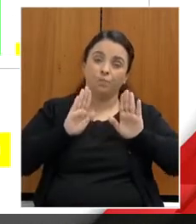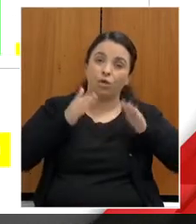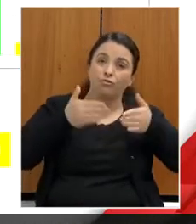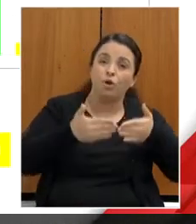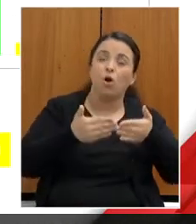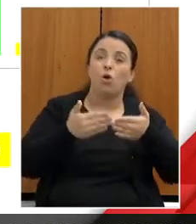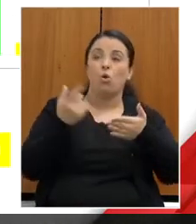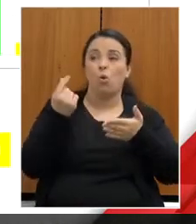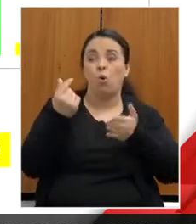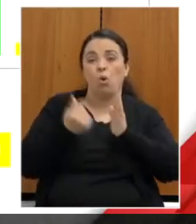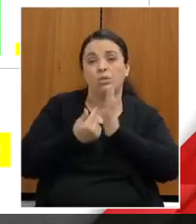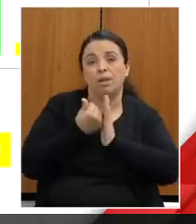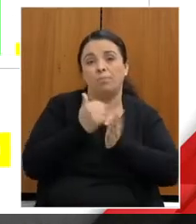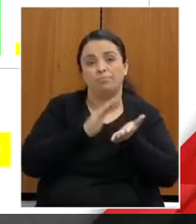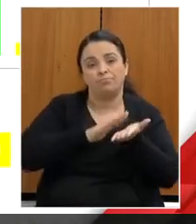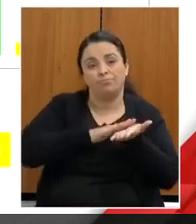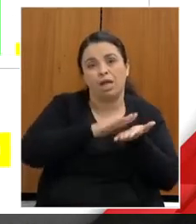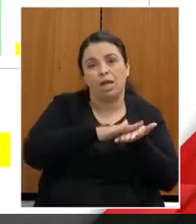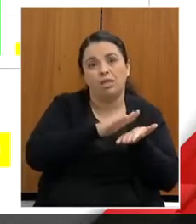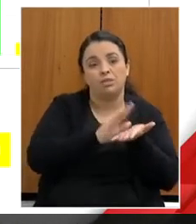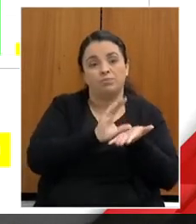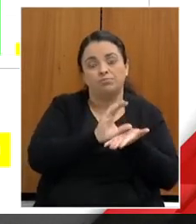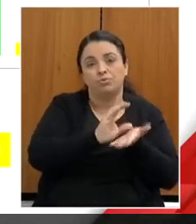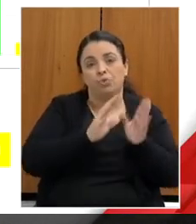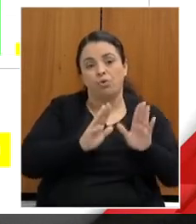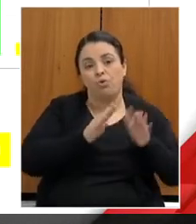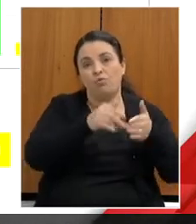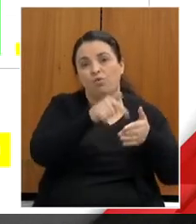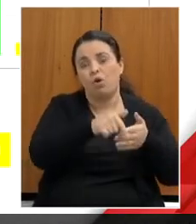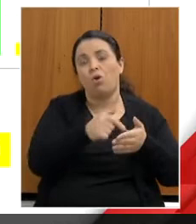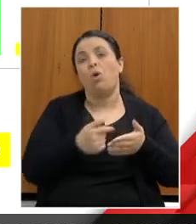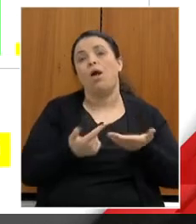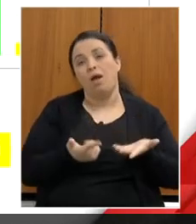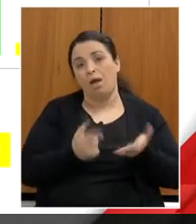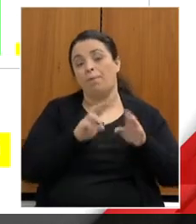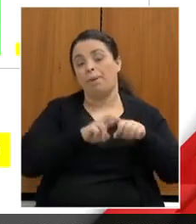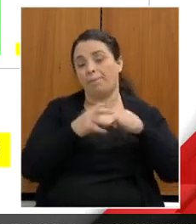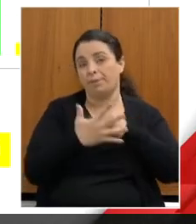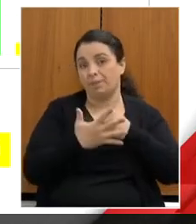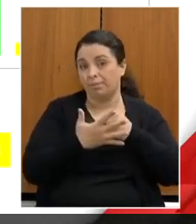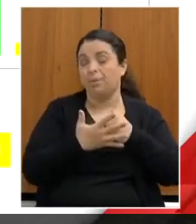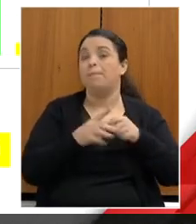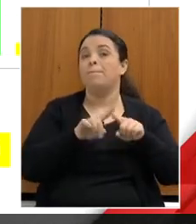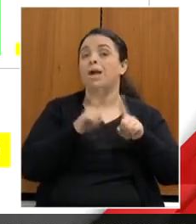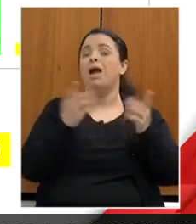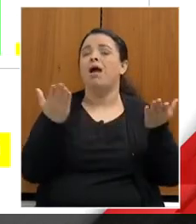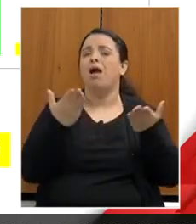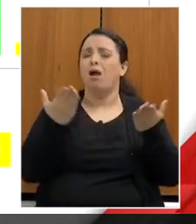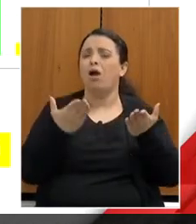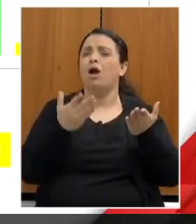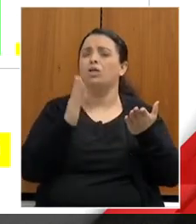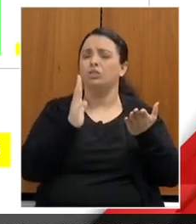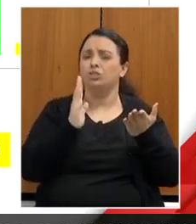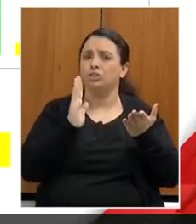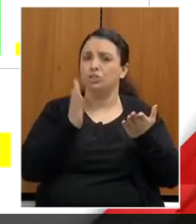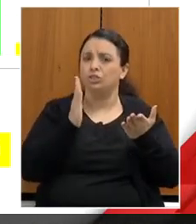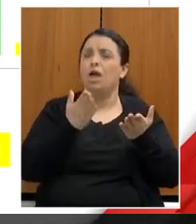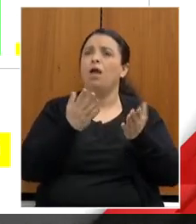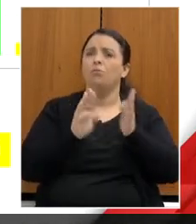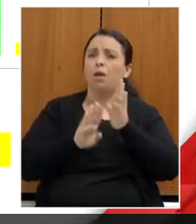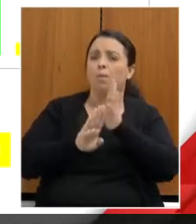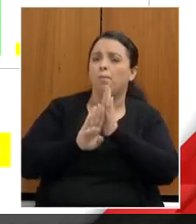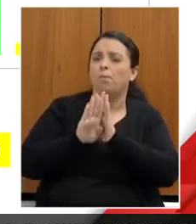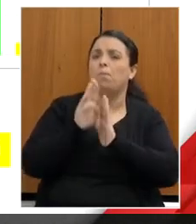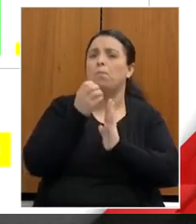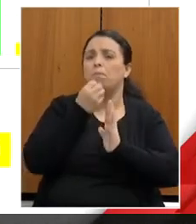orçamentária relacionada à pandemia. E agora, com essa melhora da situação, para a